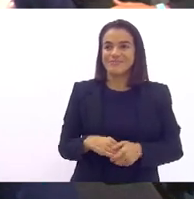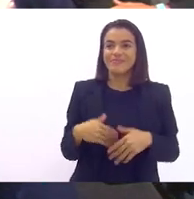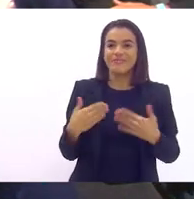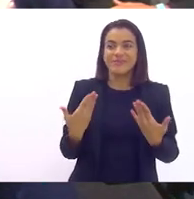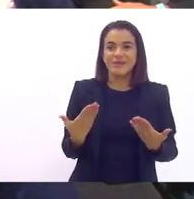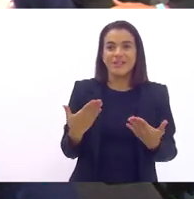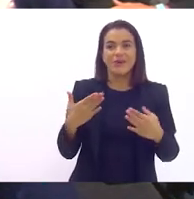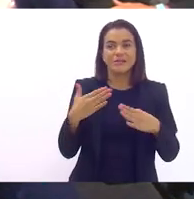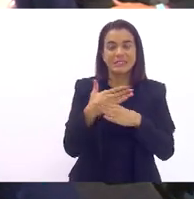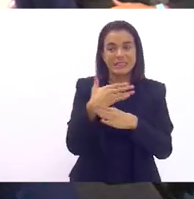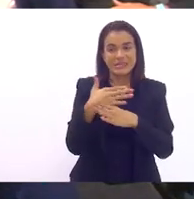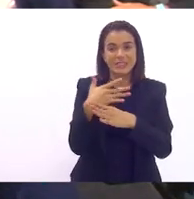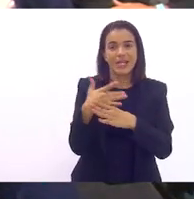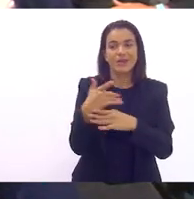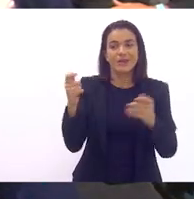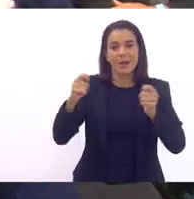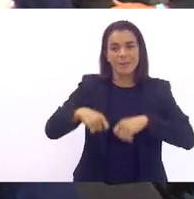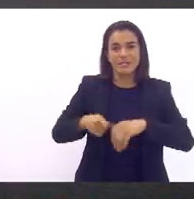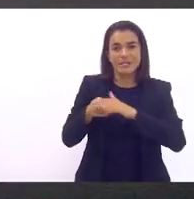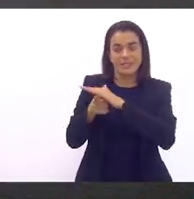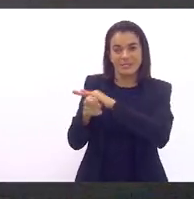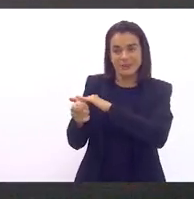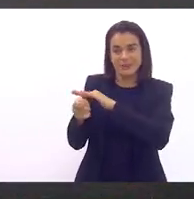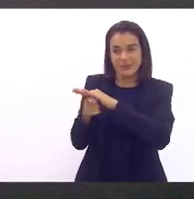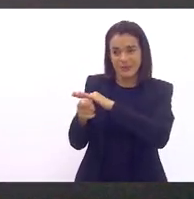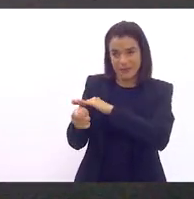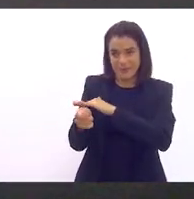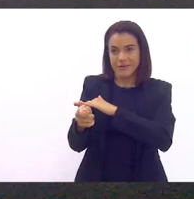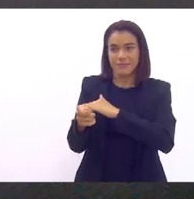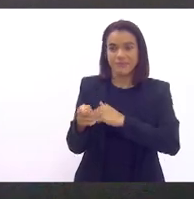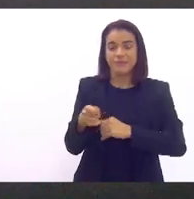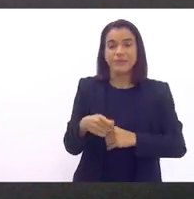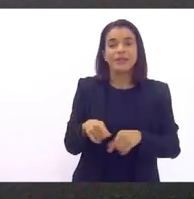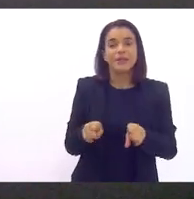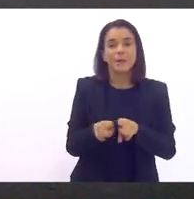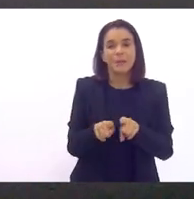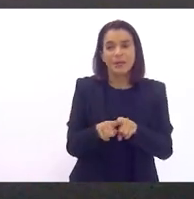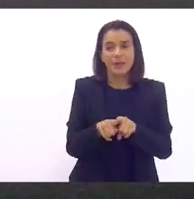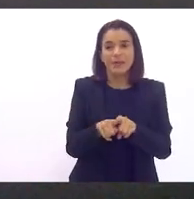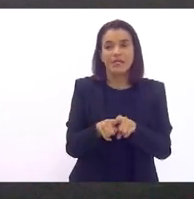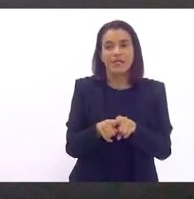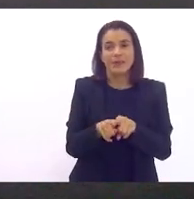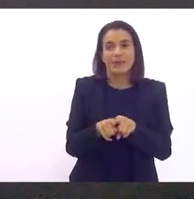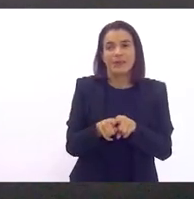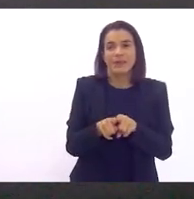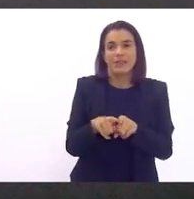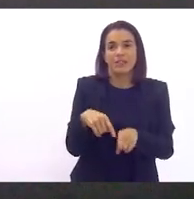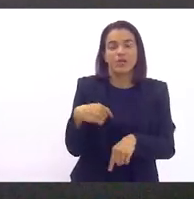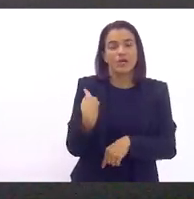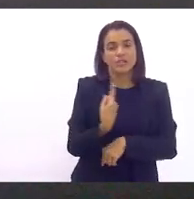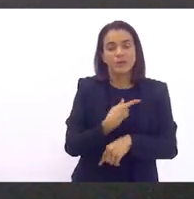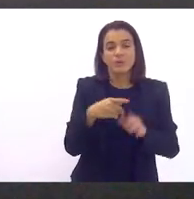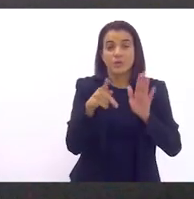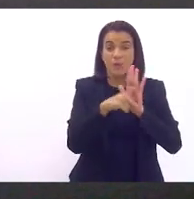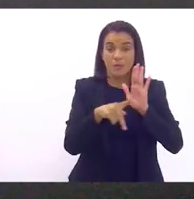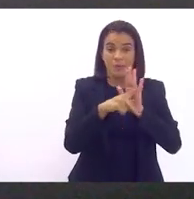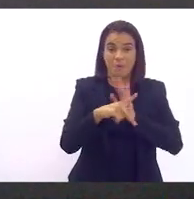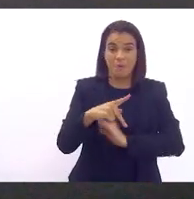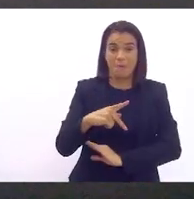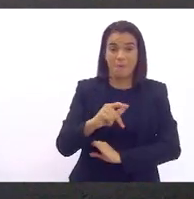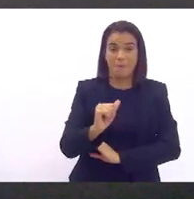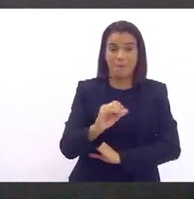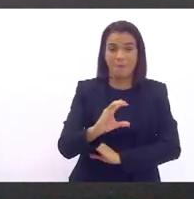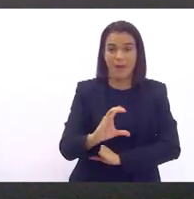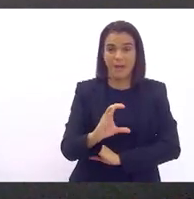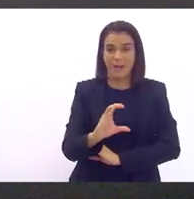são cidades com capacidade de investimento e a gente vê se a gente consegue construir e por fim eh nós temos ter um programa pro pac